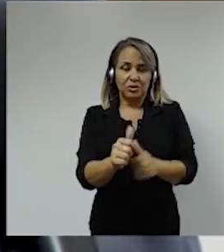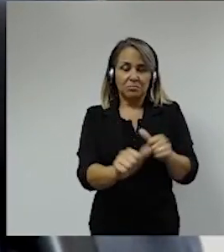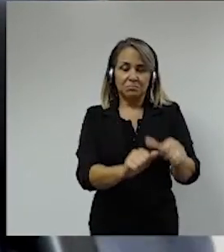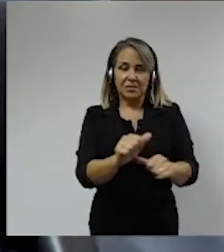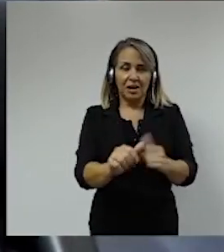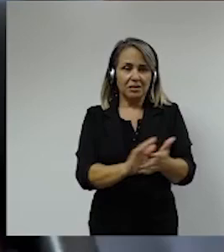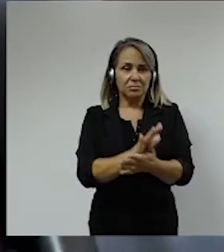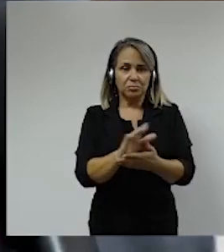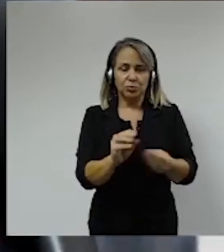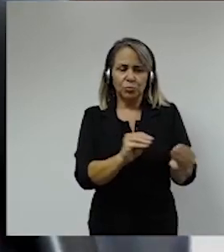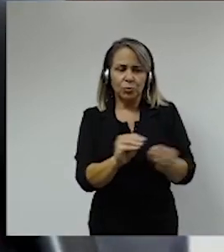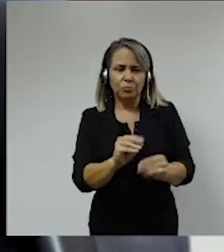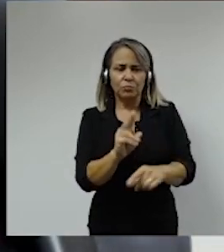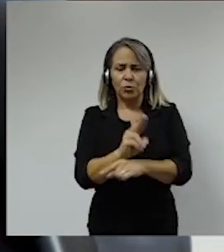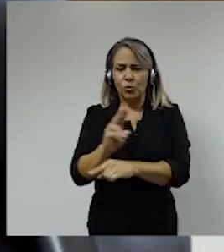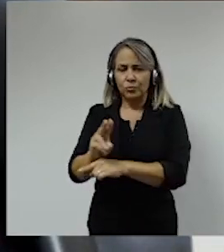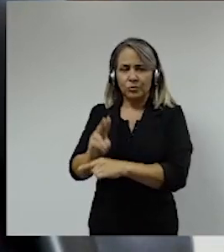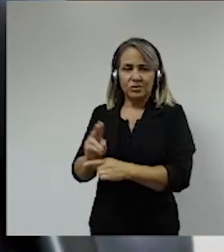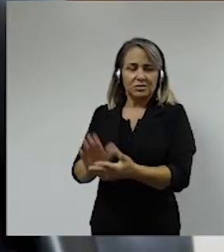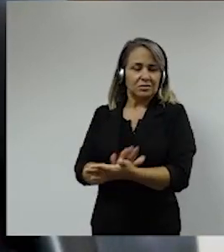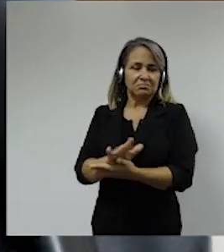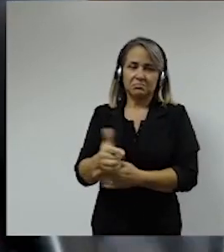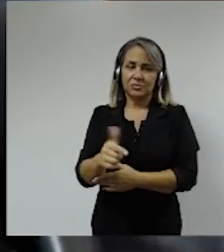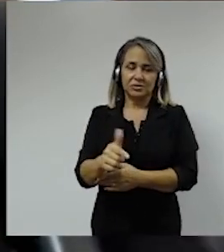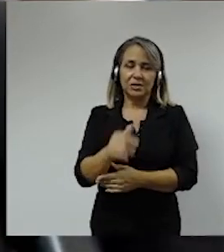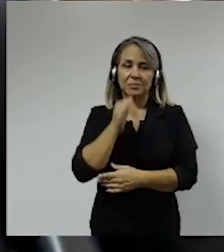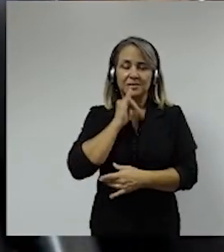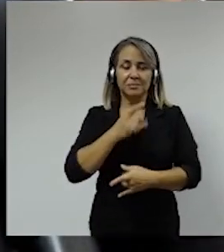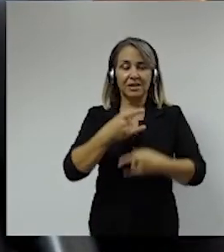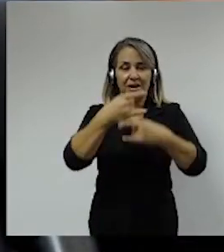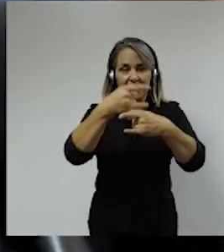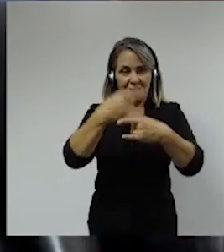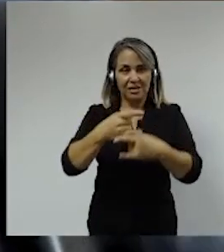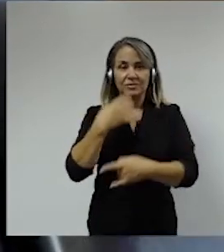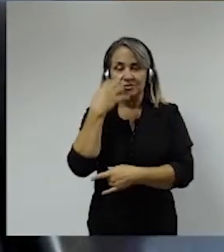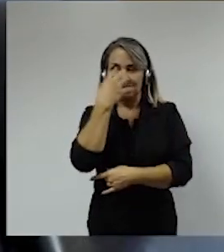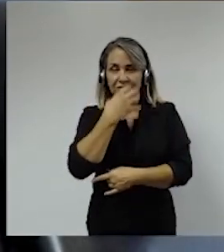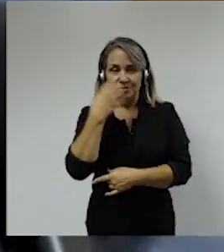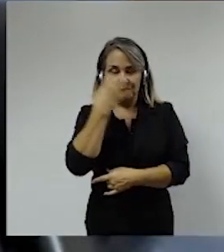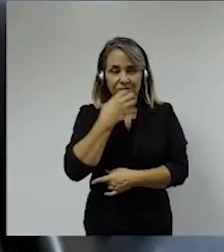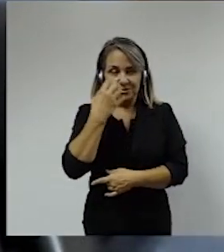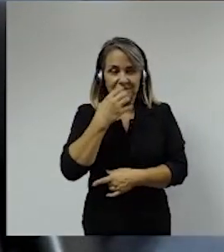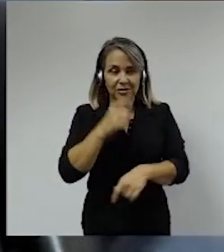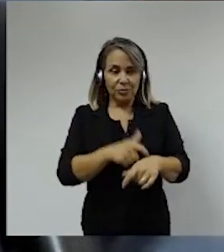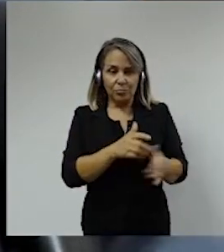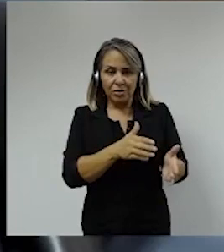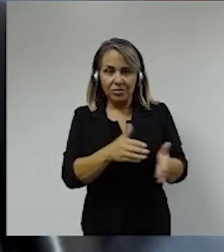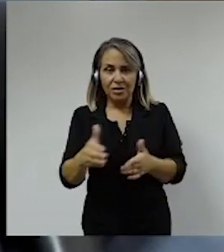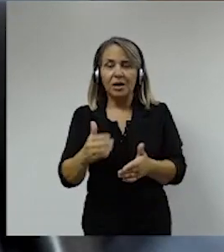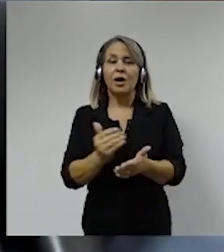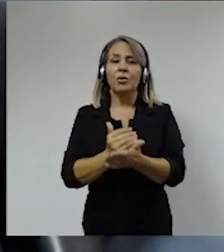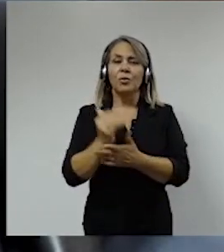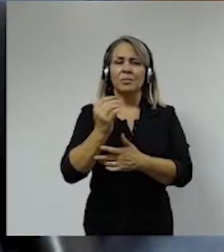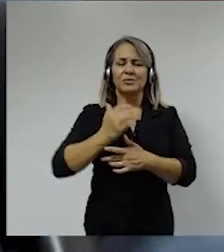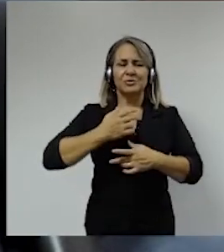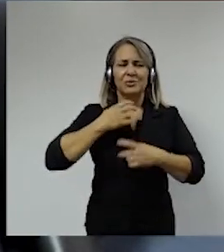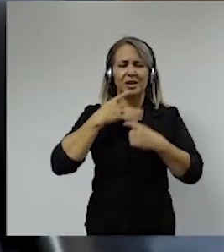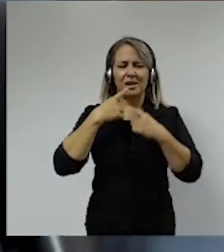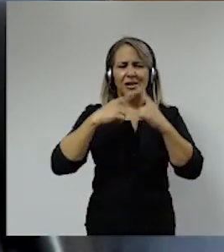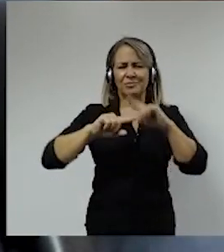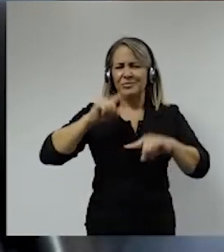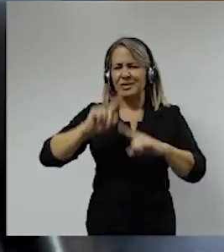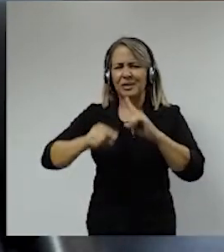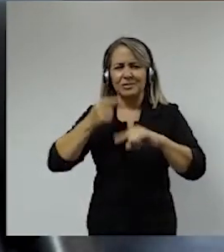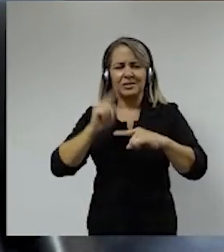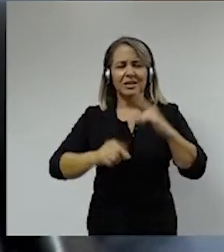modalidade de controle. Foi citado, por exemplo, lives de grandes cantores, que em dado momento ele começou a falar palavrão